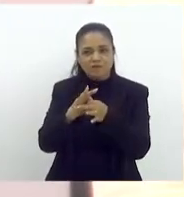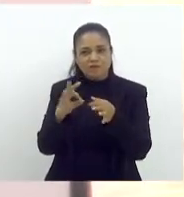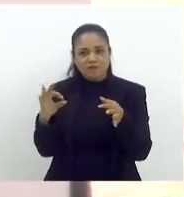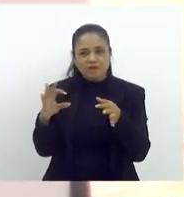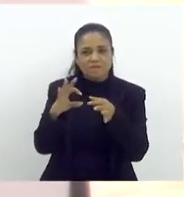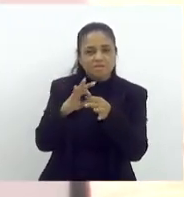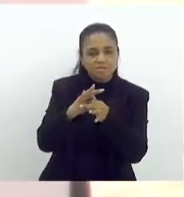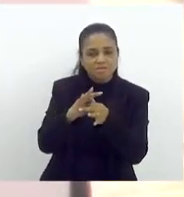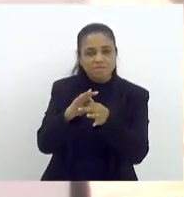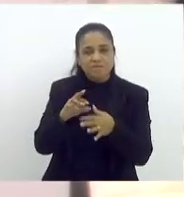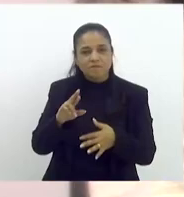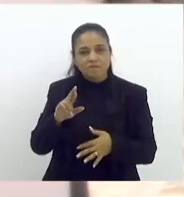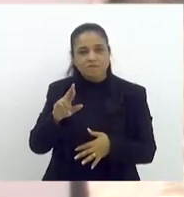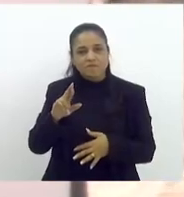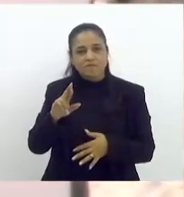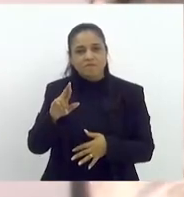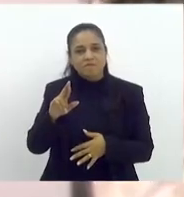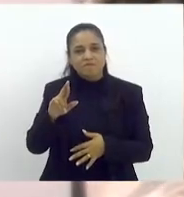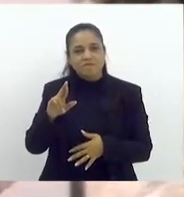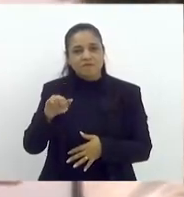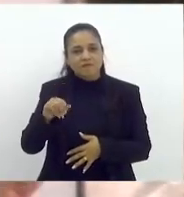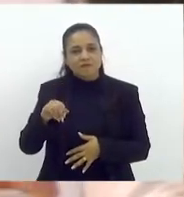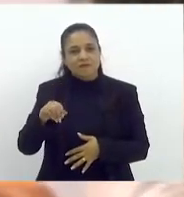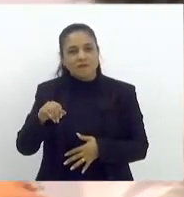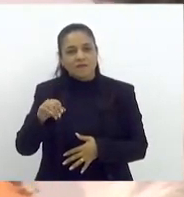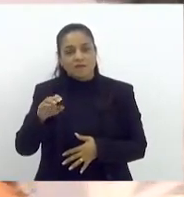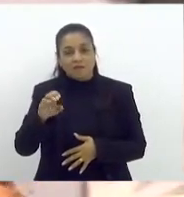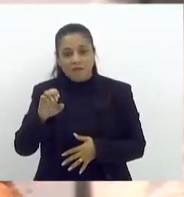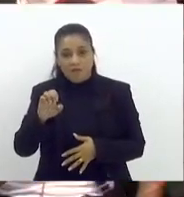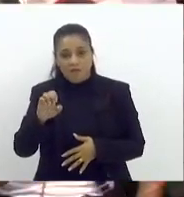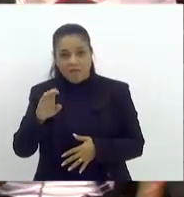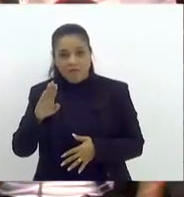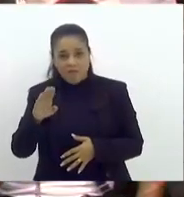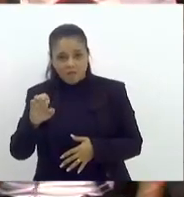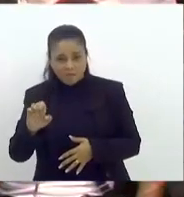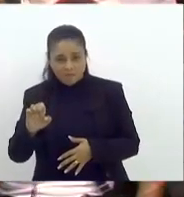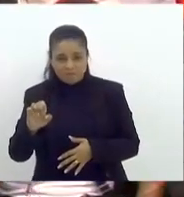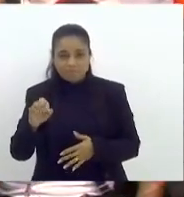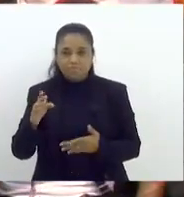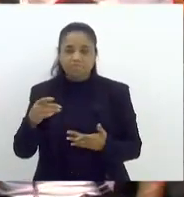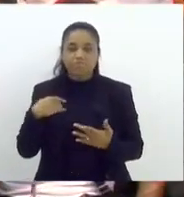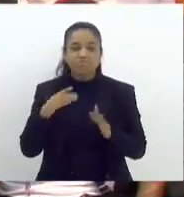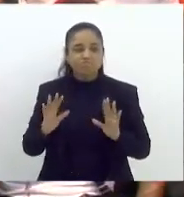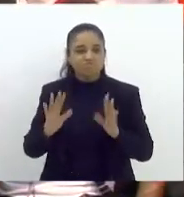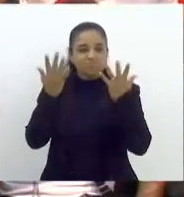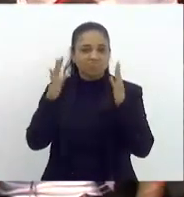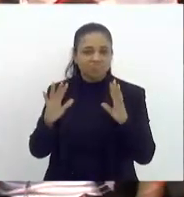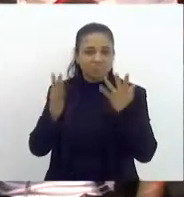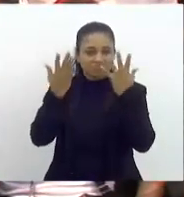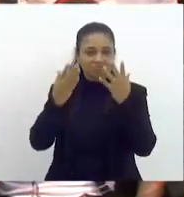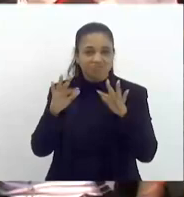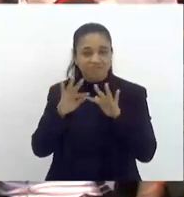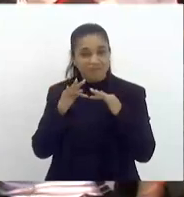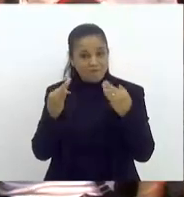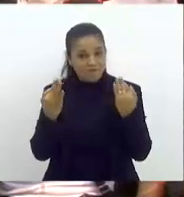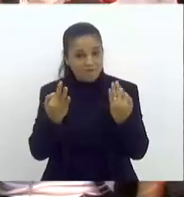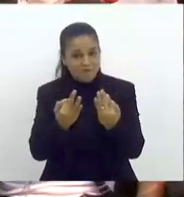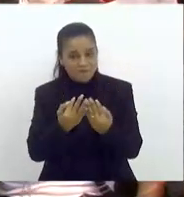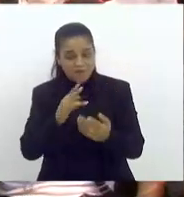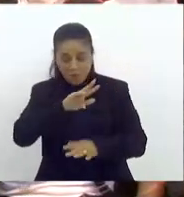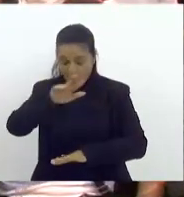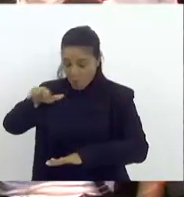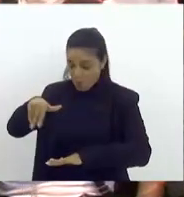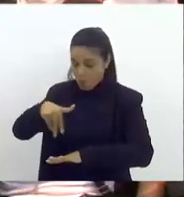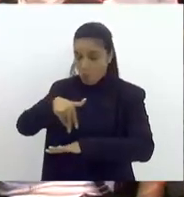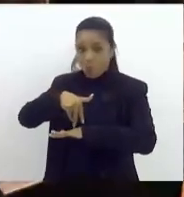né Então tá as mulheres vem que vem salve salve família eu vou levantar porque